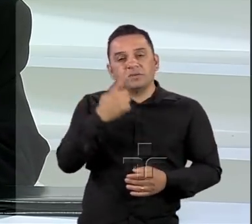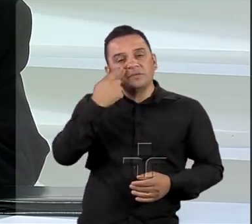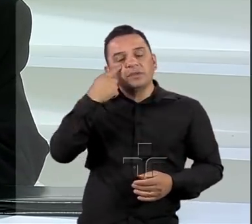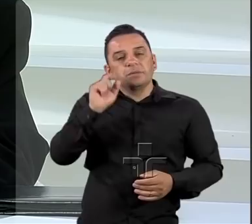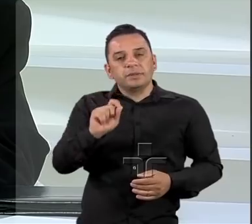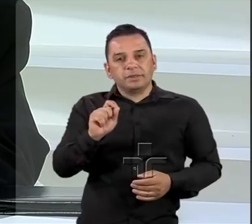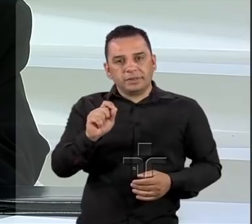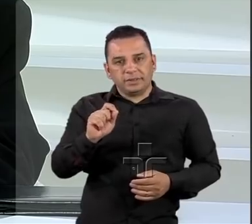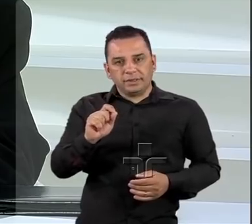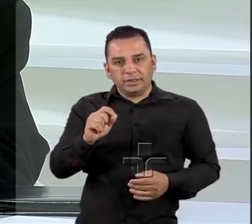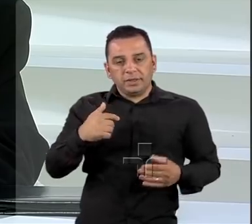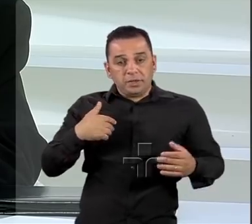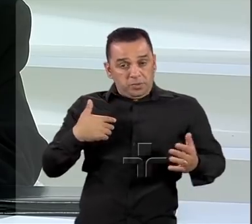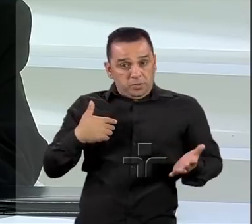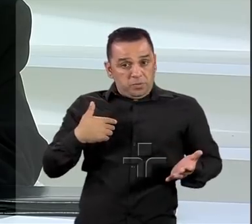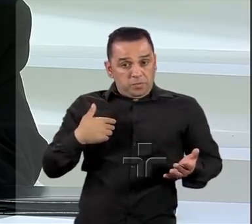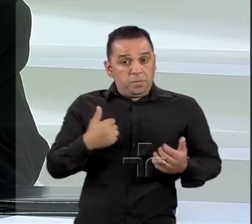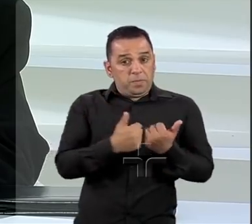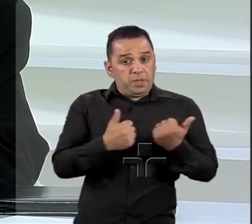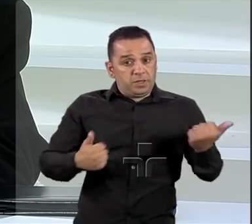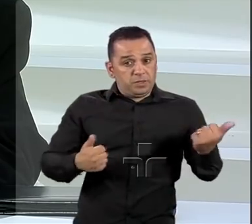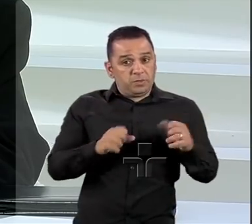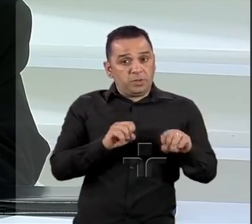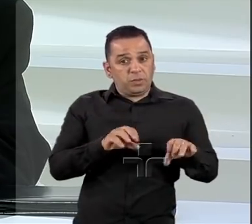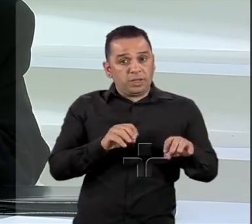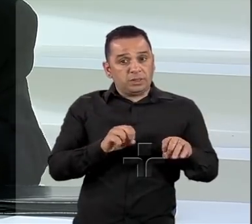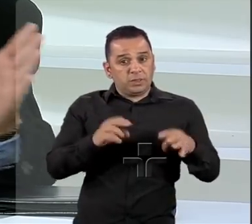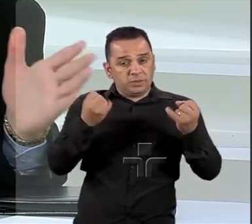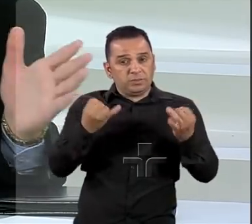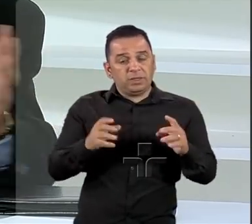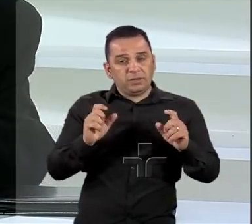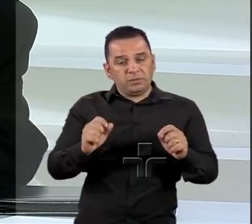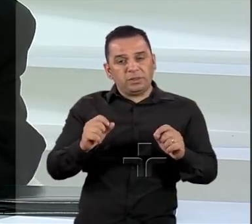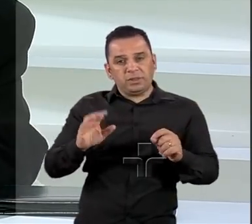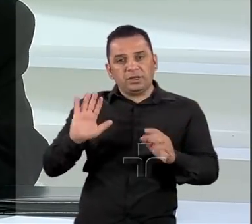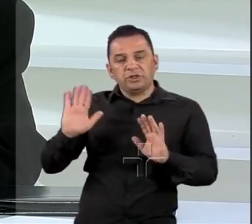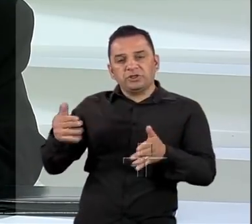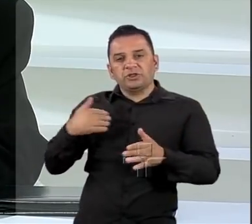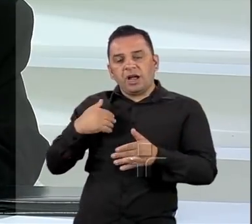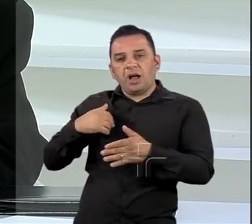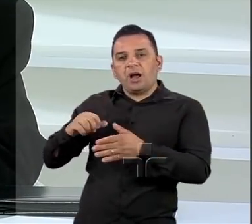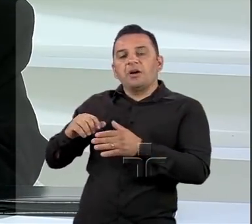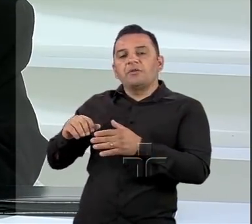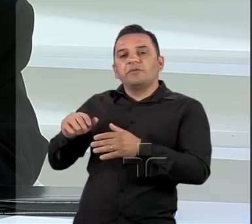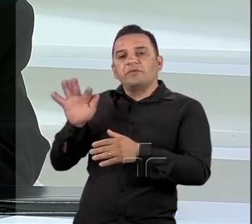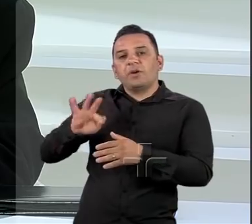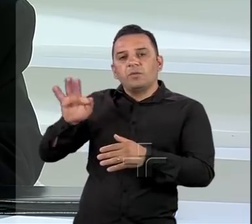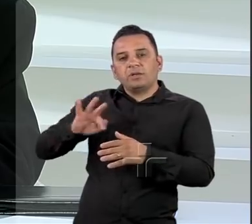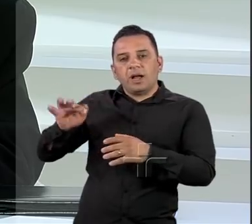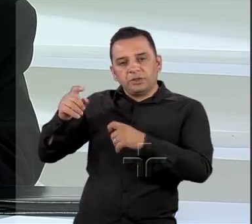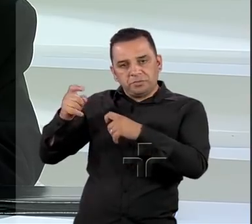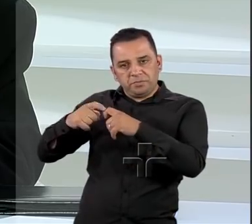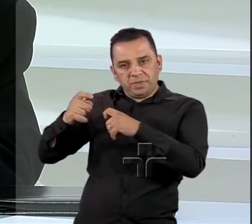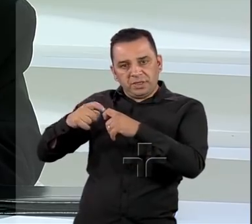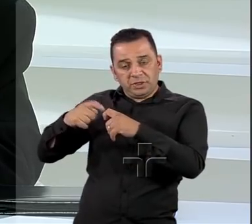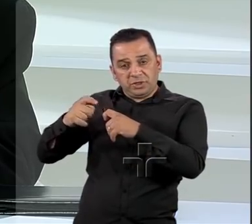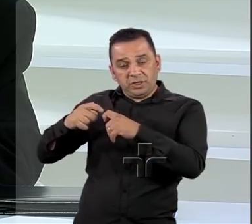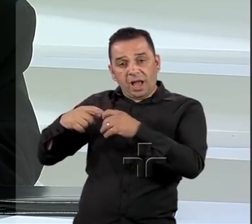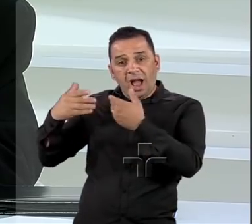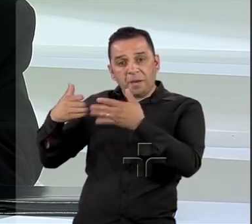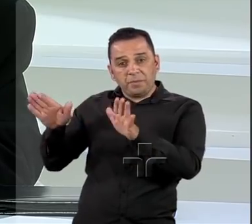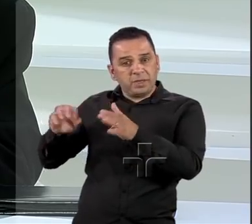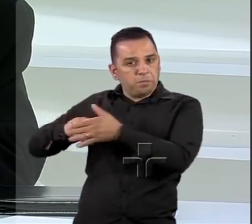o ministro da Educação tendo que voltar atrás e congelar por 5 anos a abertura de faculdades de medicina. Então, isso é uma coisa